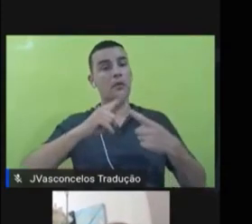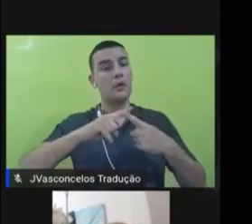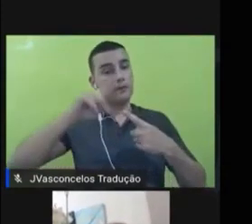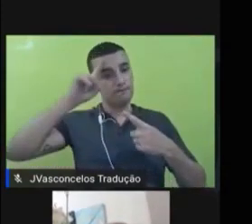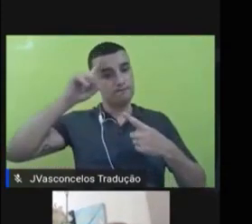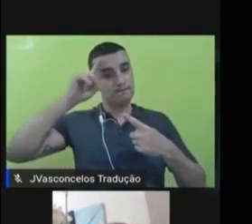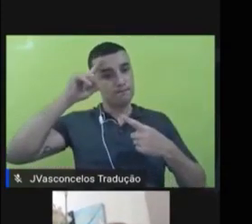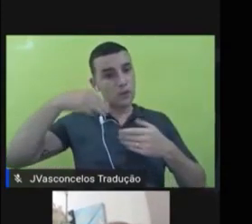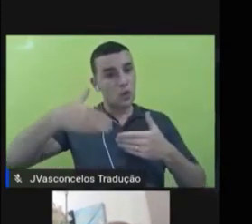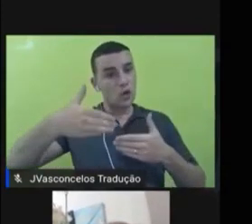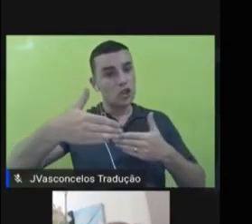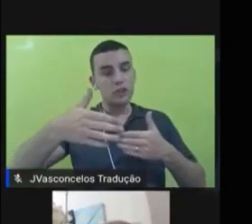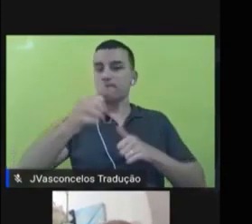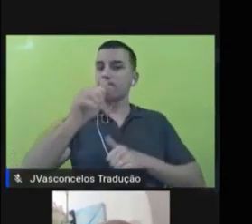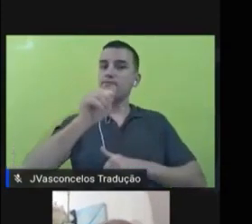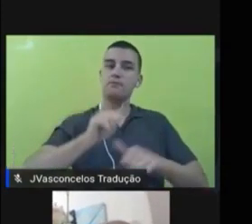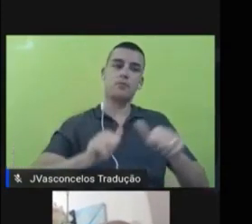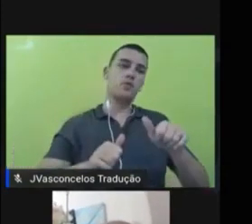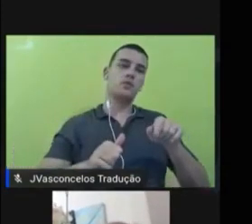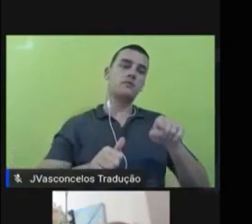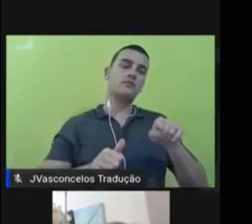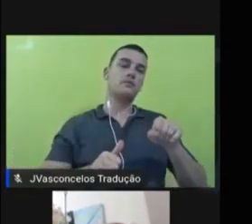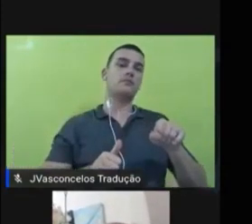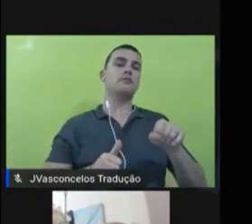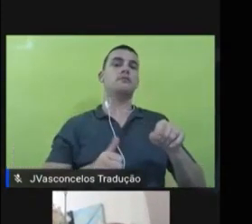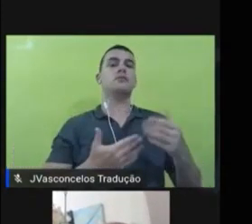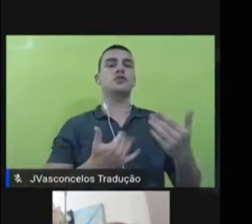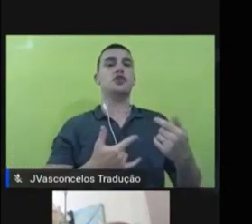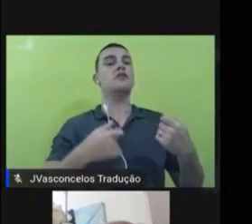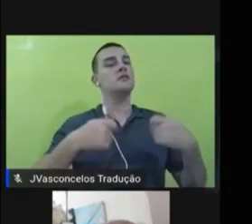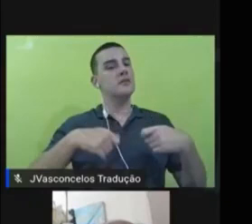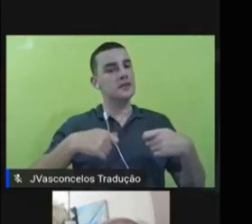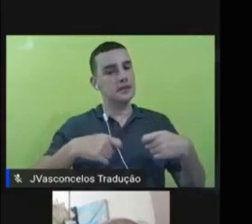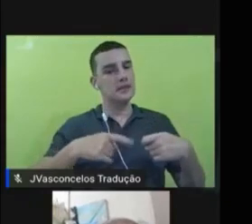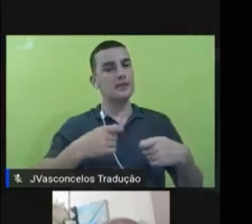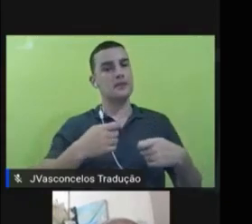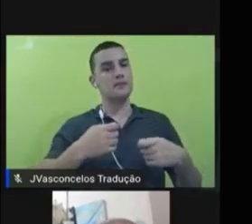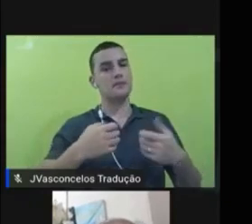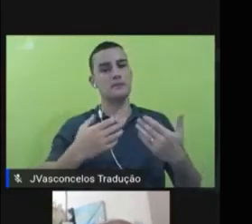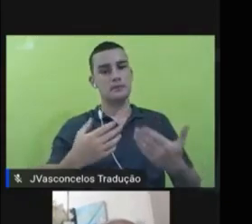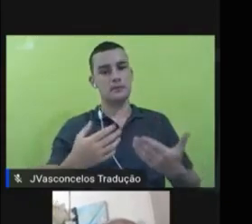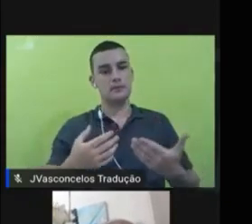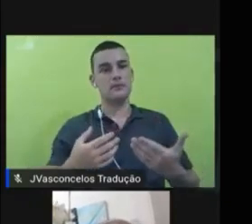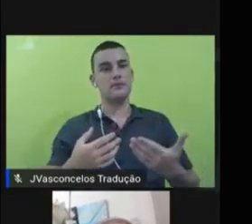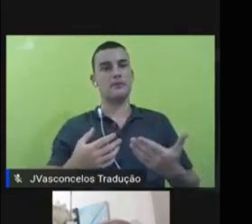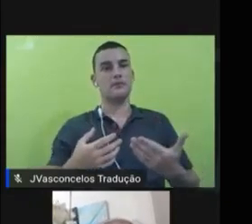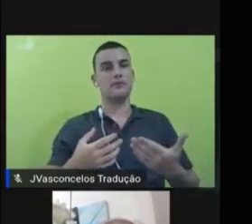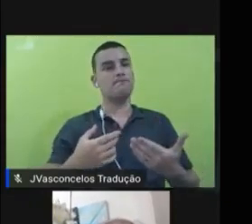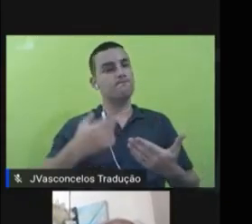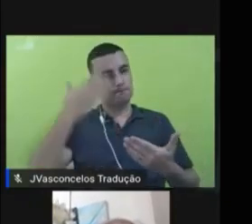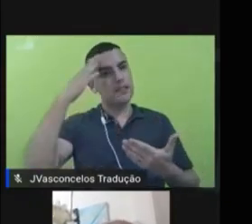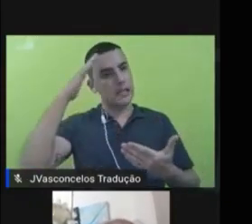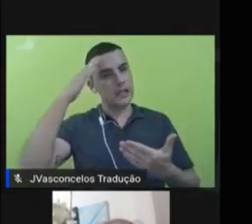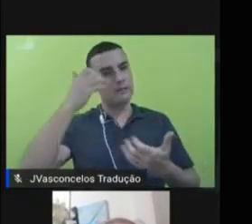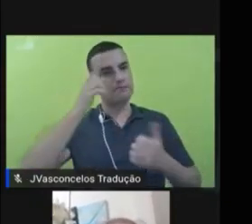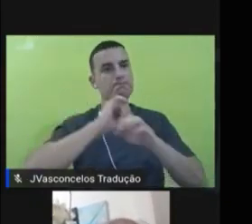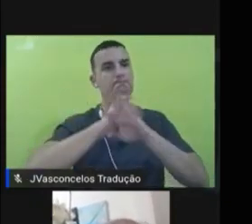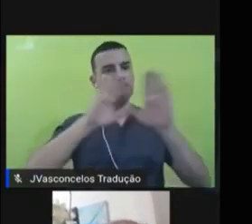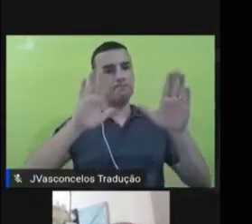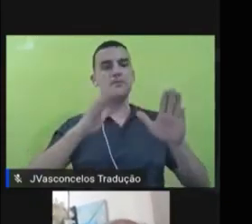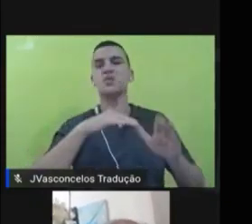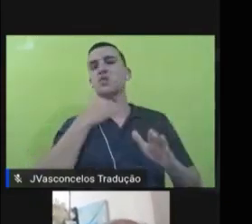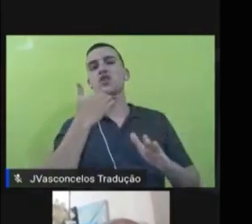da criança, do jovem, que devem ser considerados no ambiente escolar. Não é só